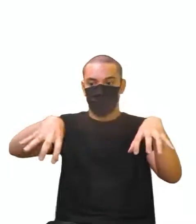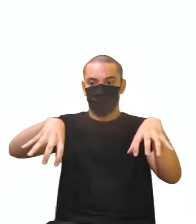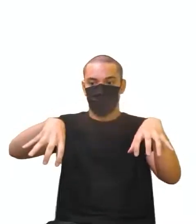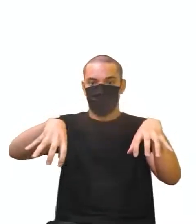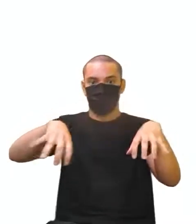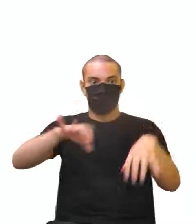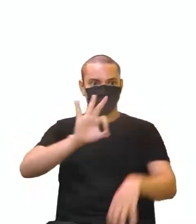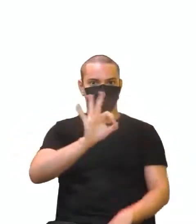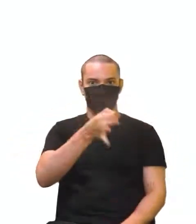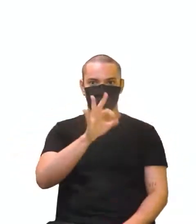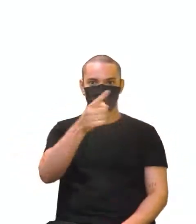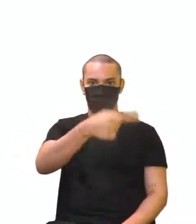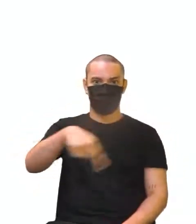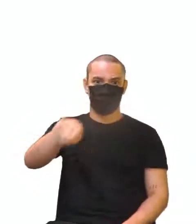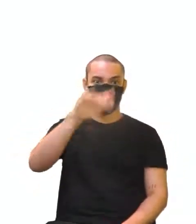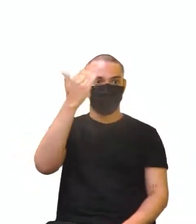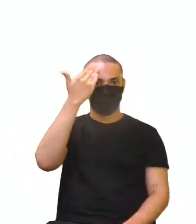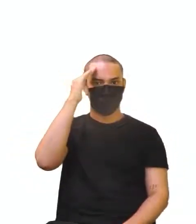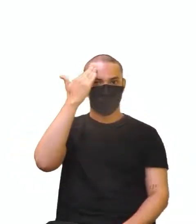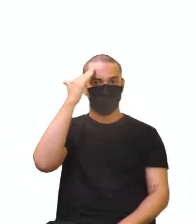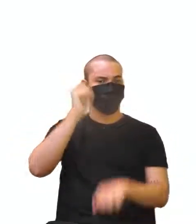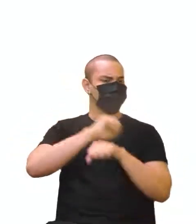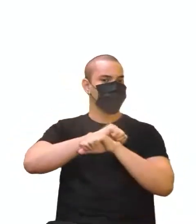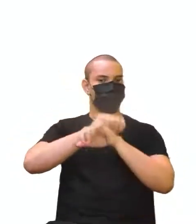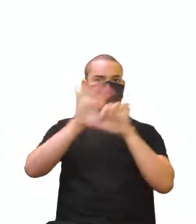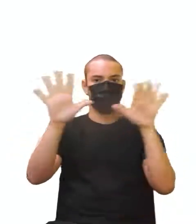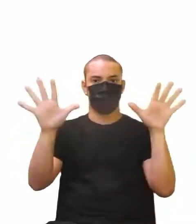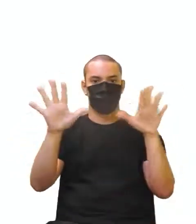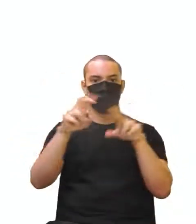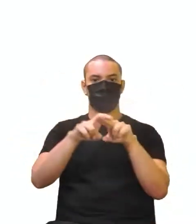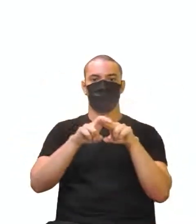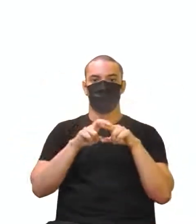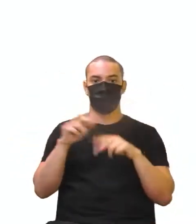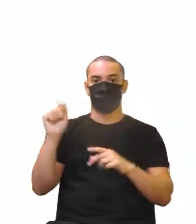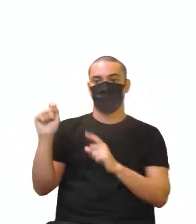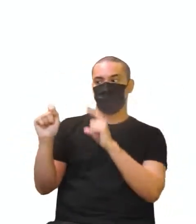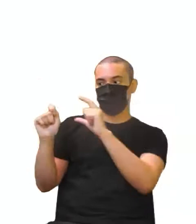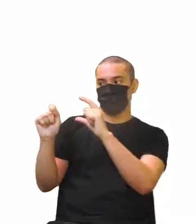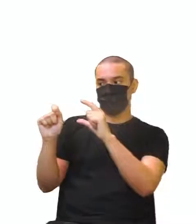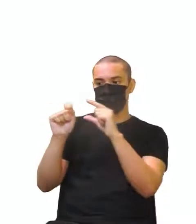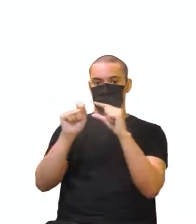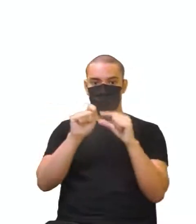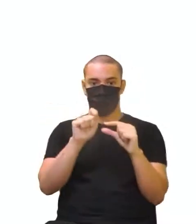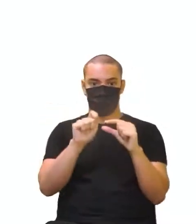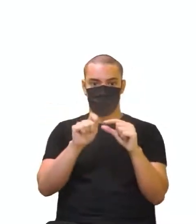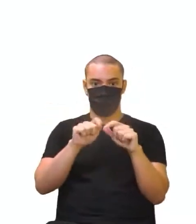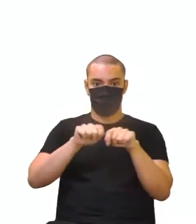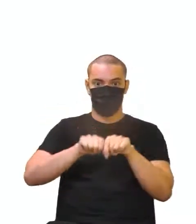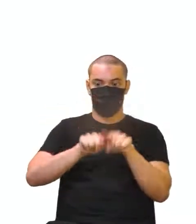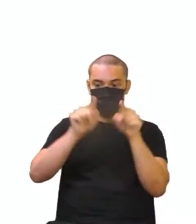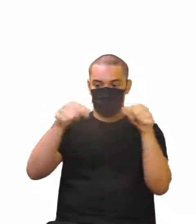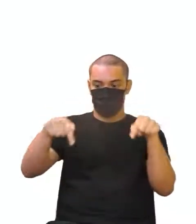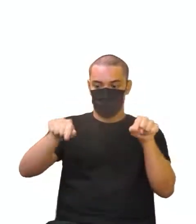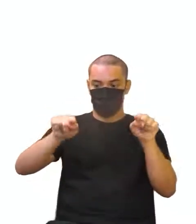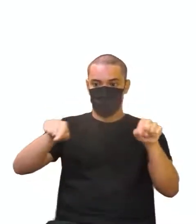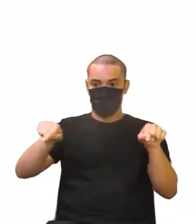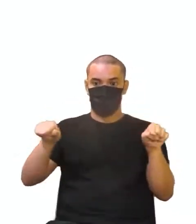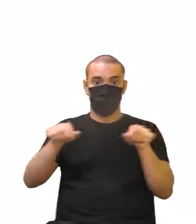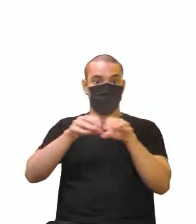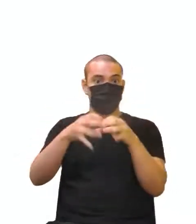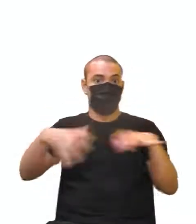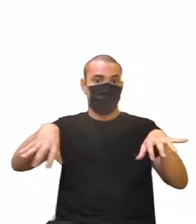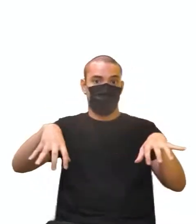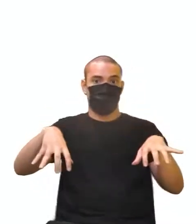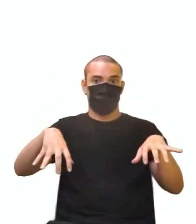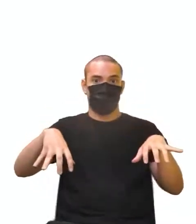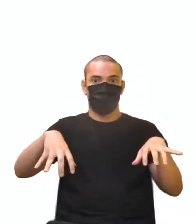Claro. Só para vocês entenderem melhor. Então, quando ele forma o gameta, o espermatozoide, esse azão se separa do azinho. Isso